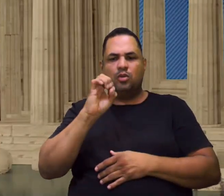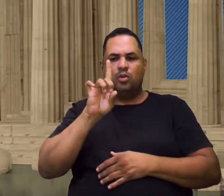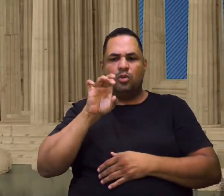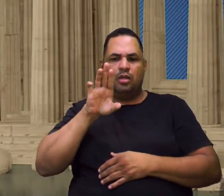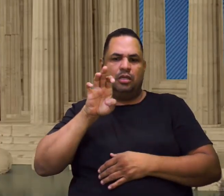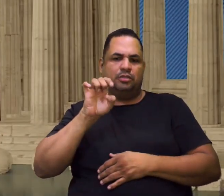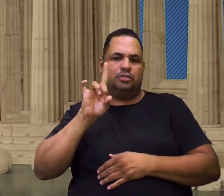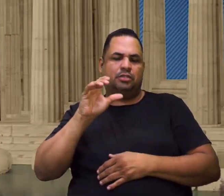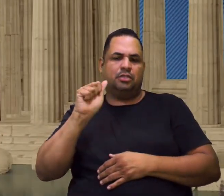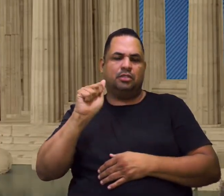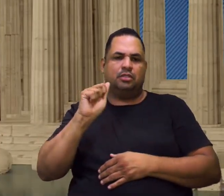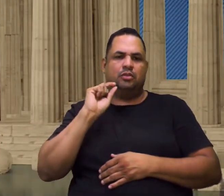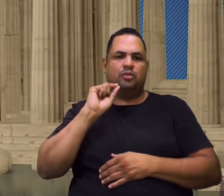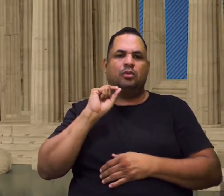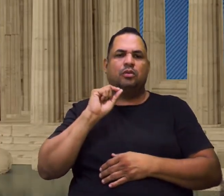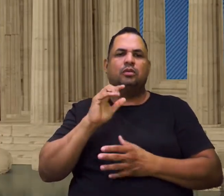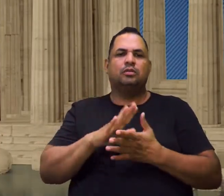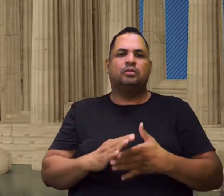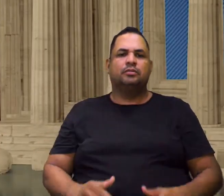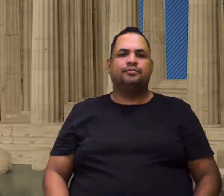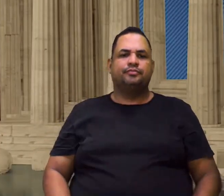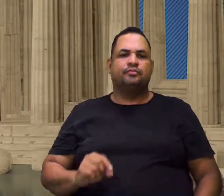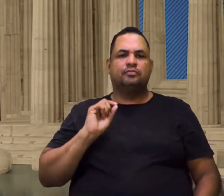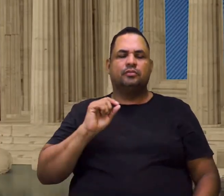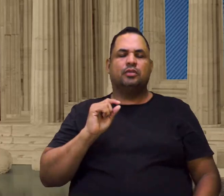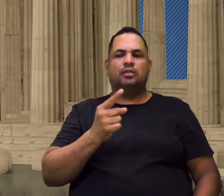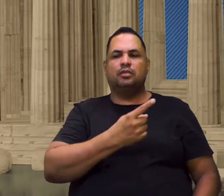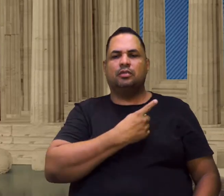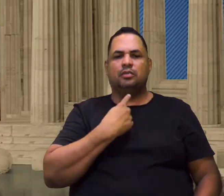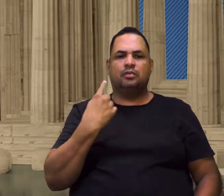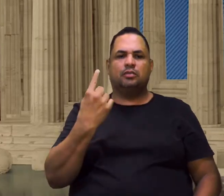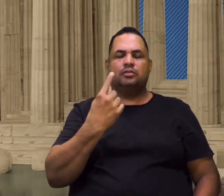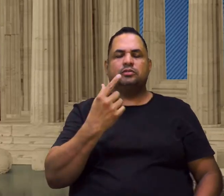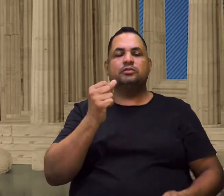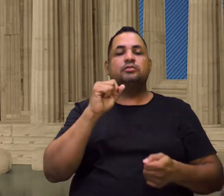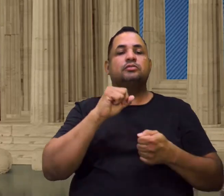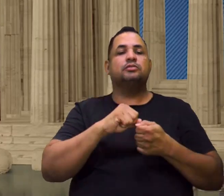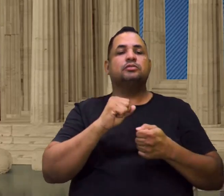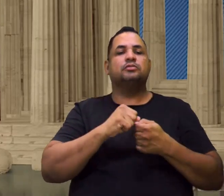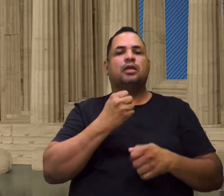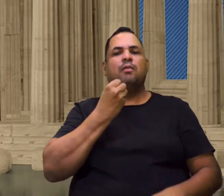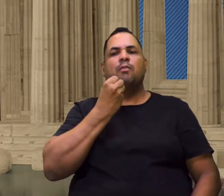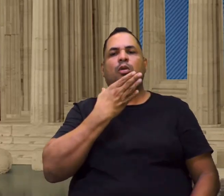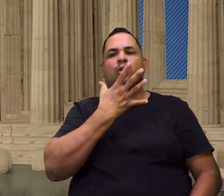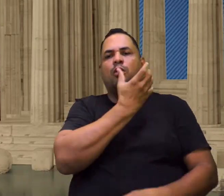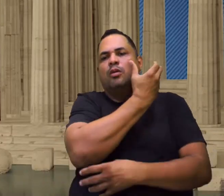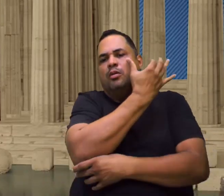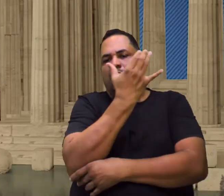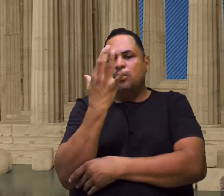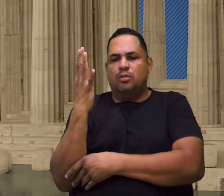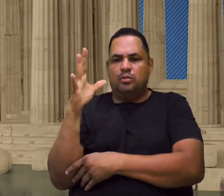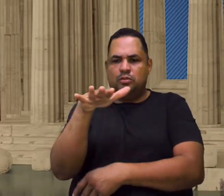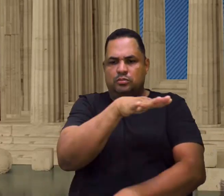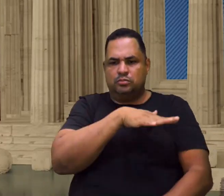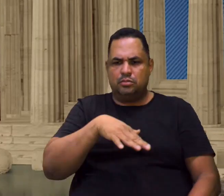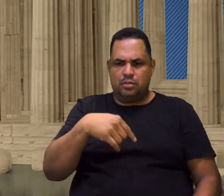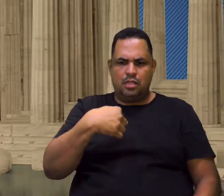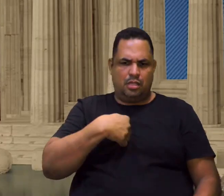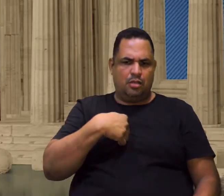O que você, eu, você, estamos fazendo para o bem-estar do meio ambiente? Será que eu estou